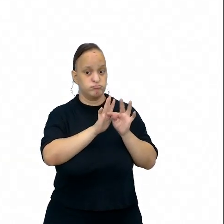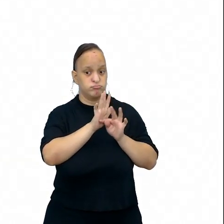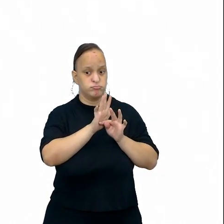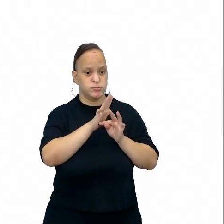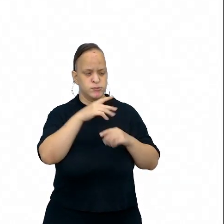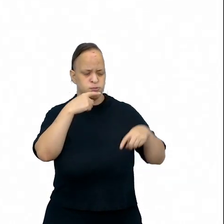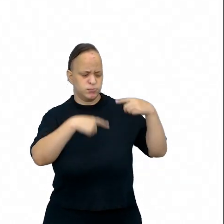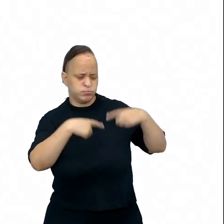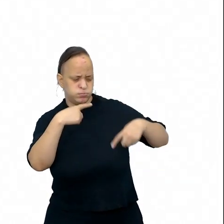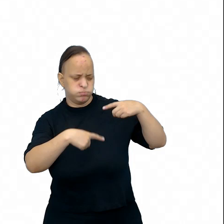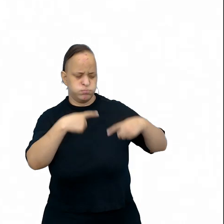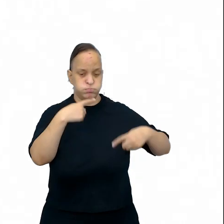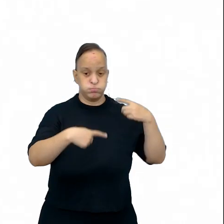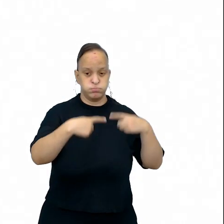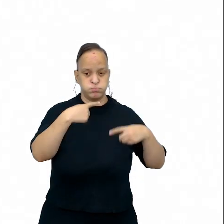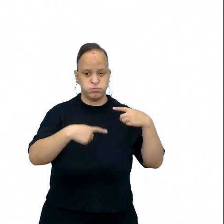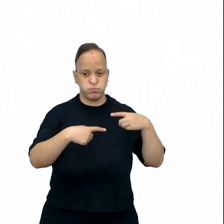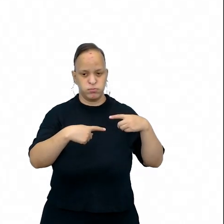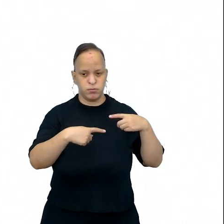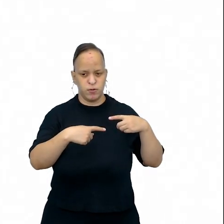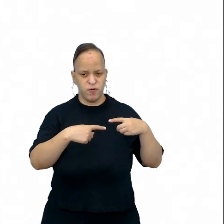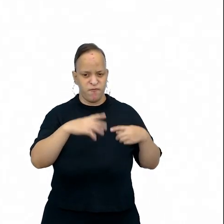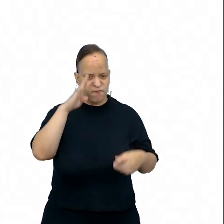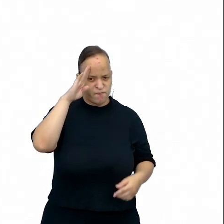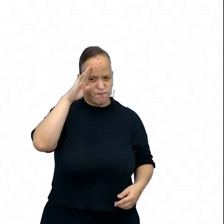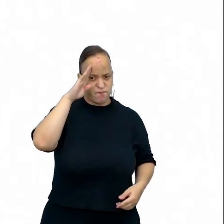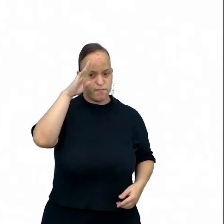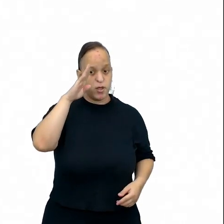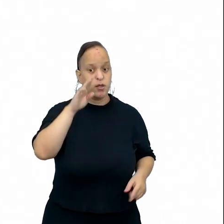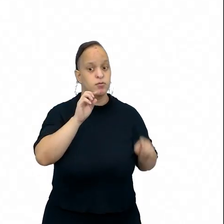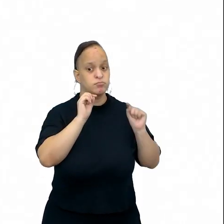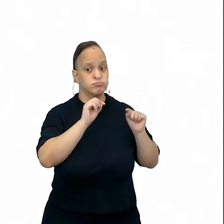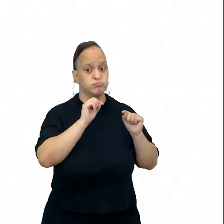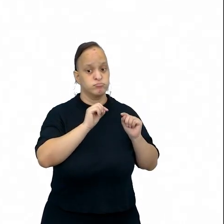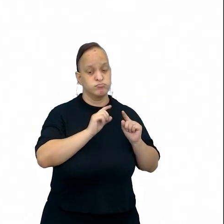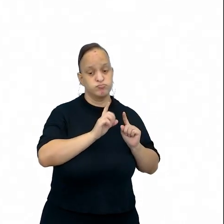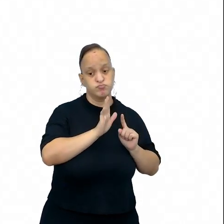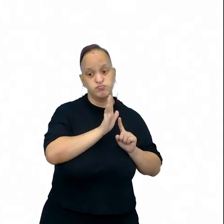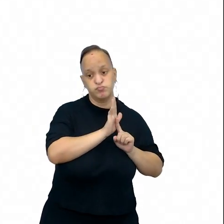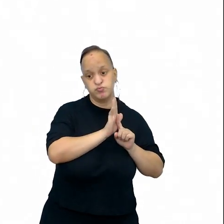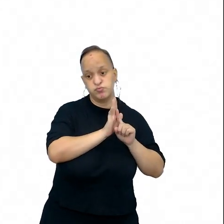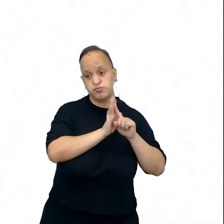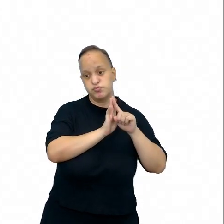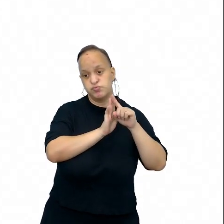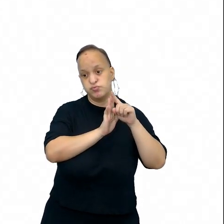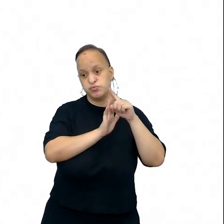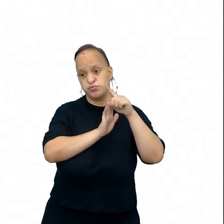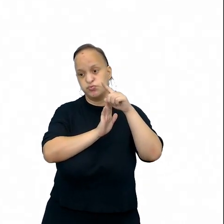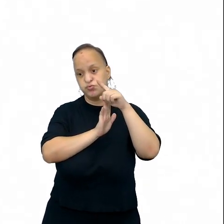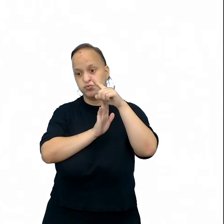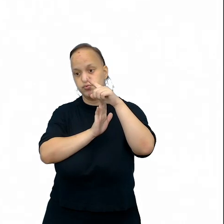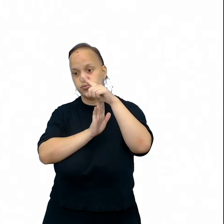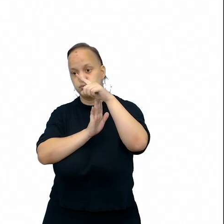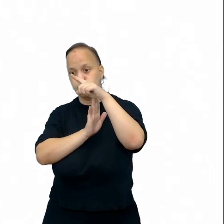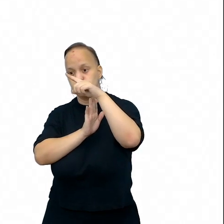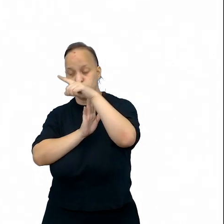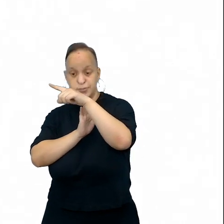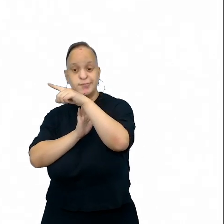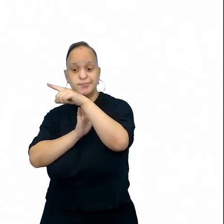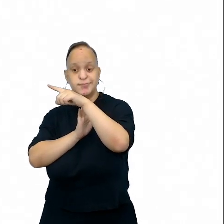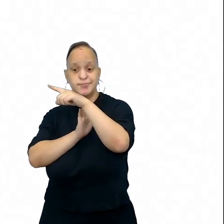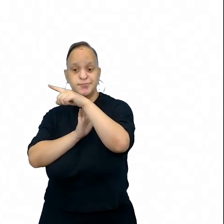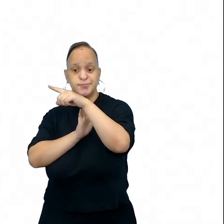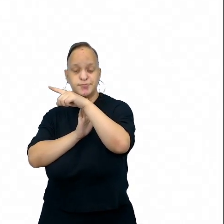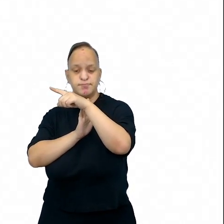os conflitos, o clímax e o encaminhamento para o desfecho, desenvolver a criatividade, possibilidades também que devem